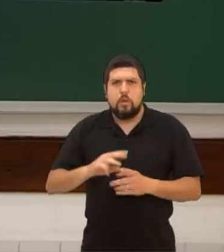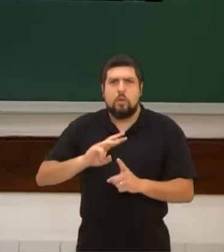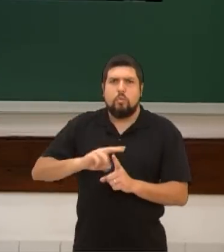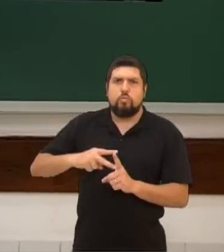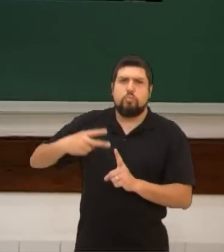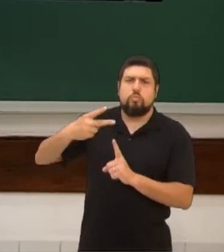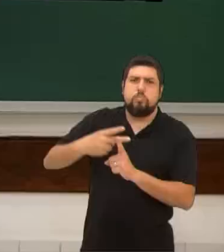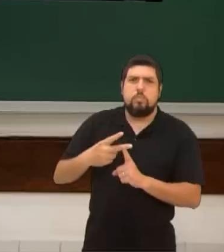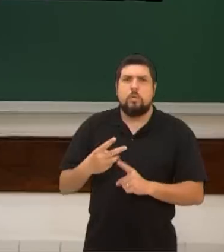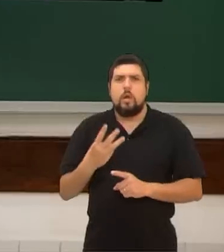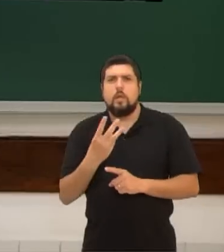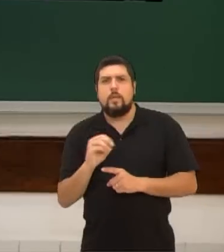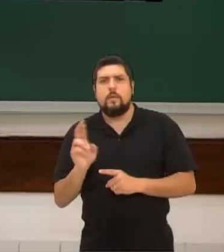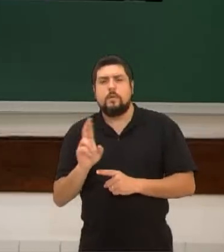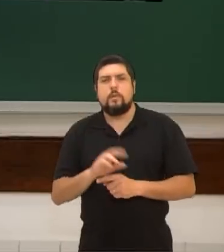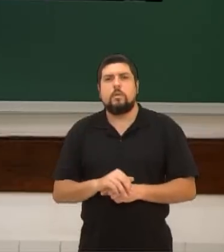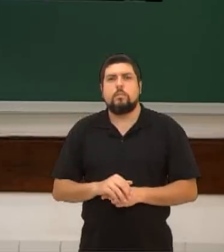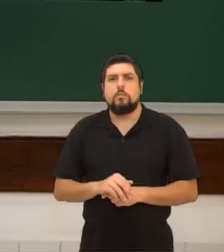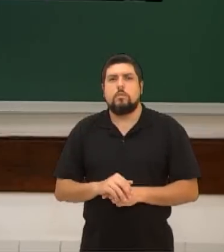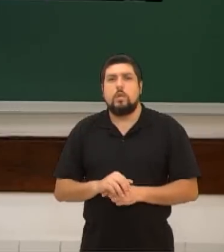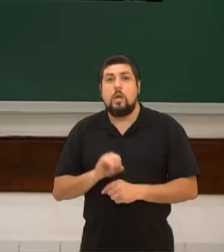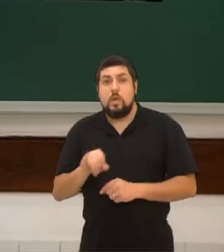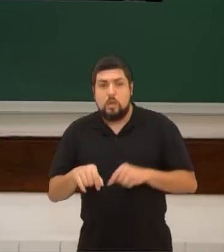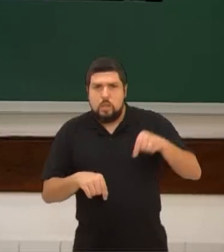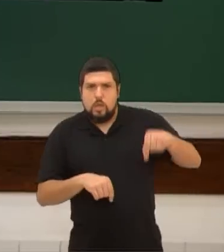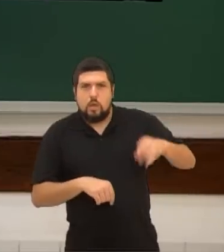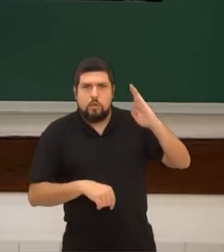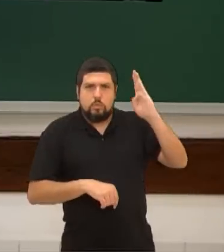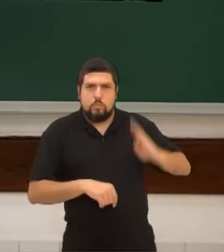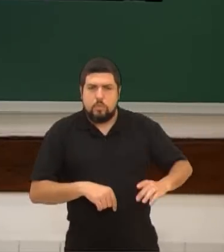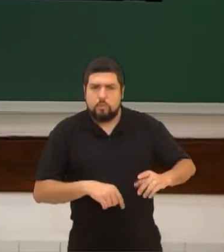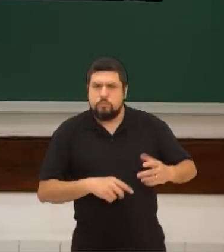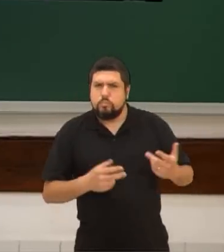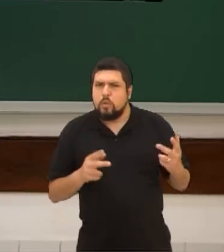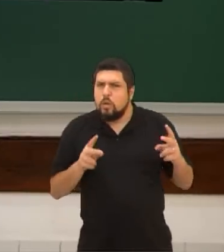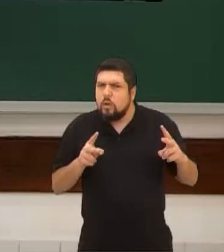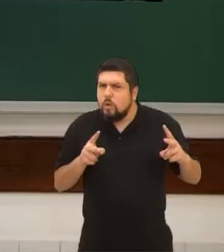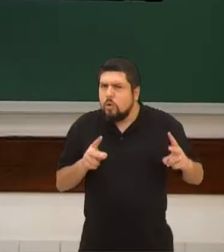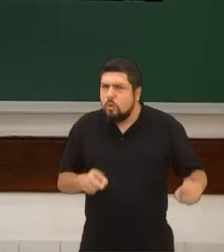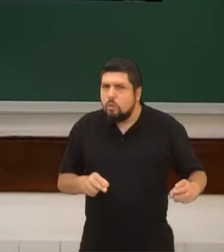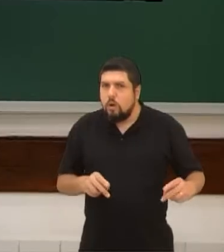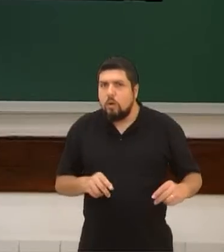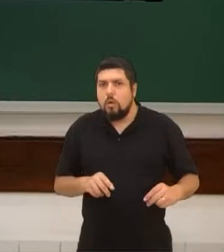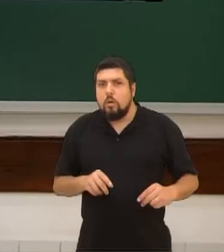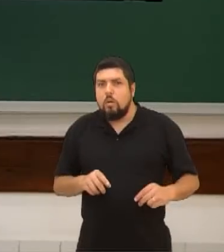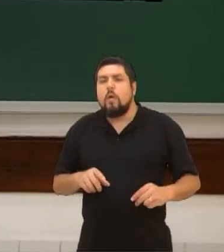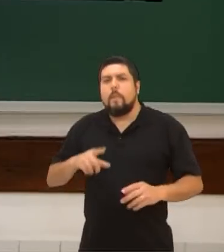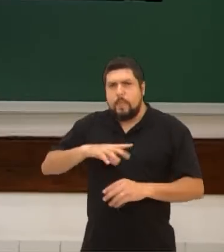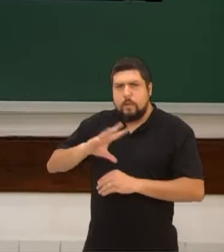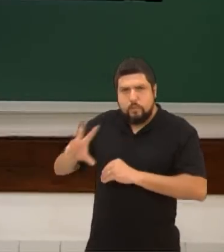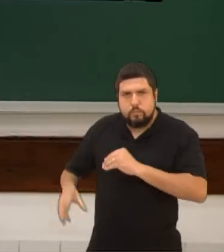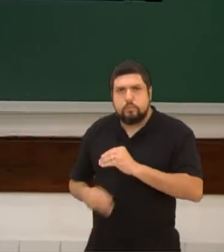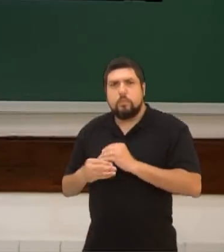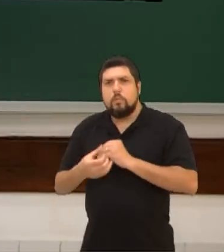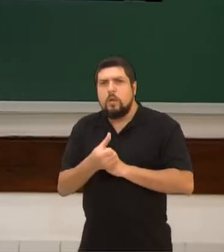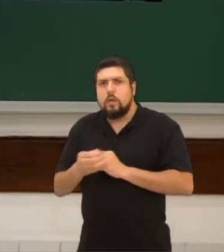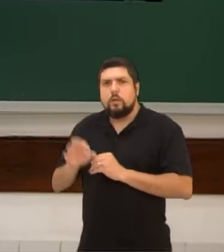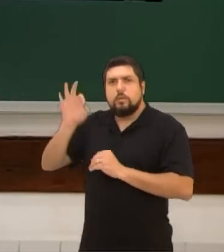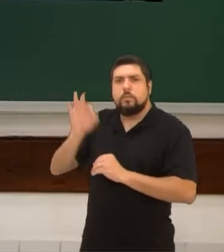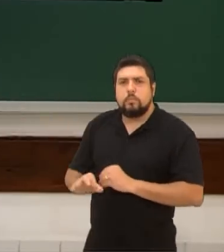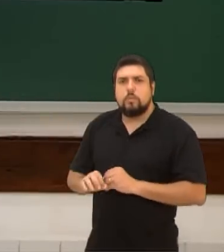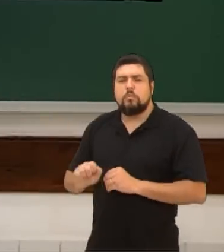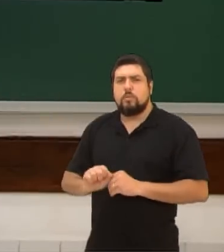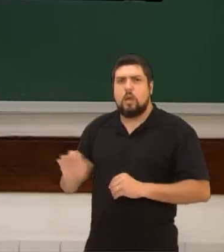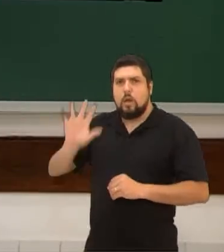esse produto tivesse um similar produzido aqui no Brasil, o imposto seria de 60%. Ou seja,